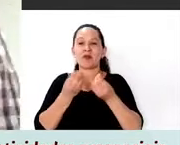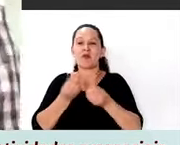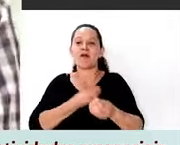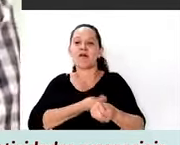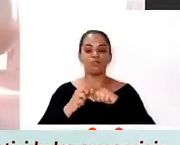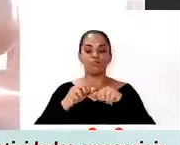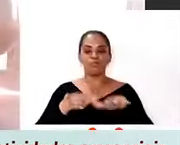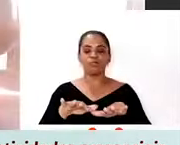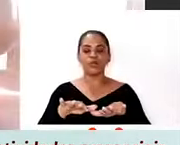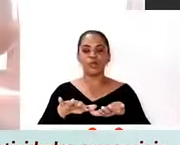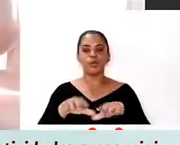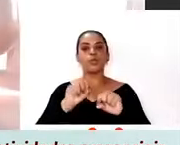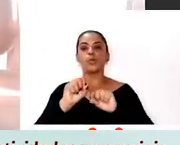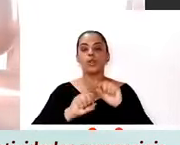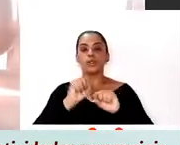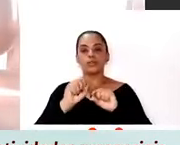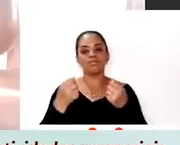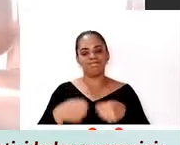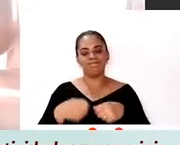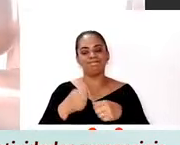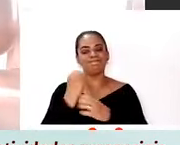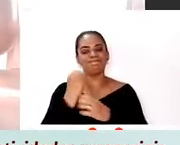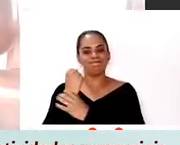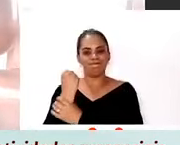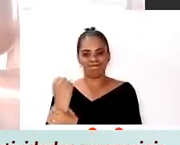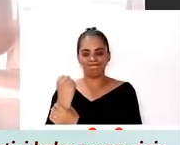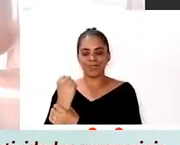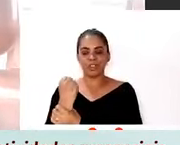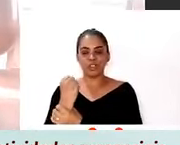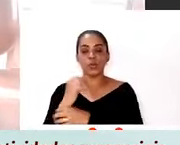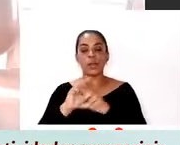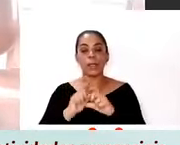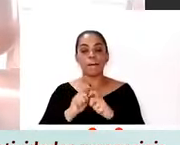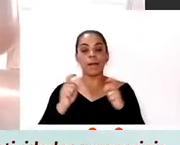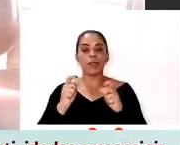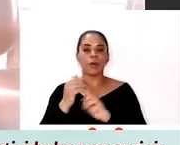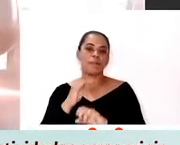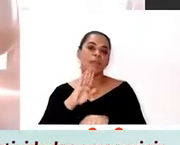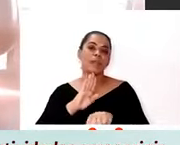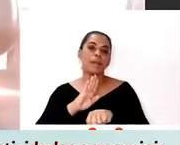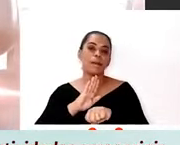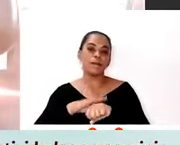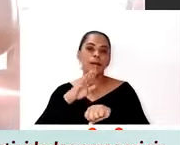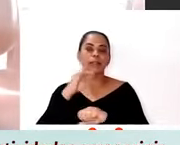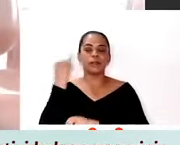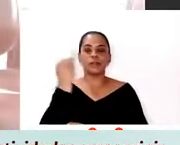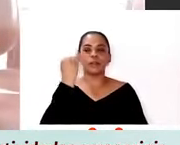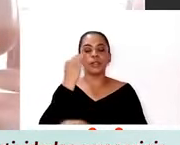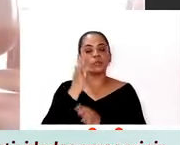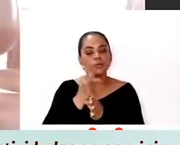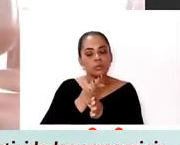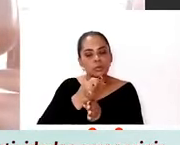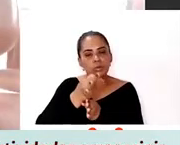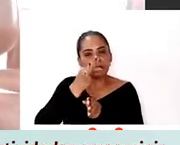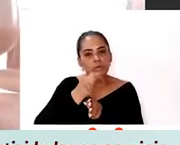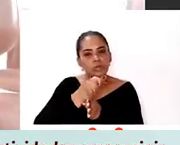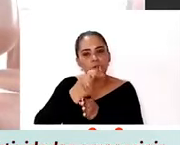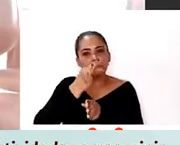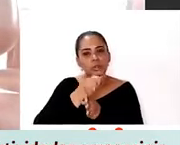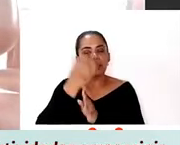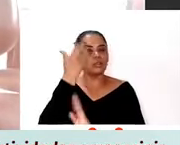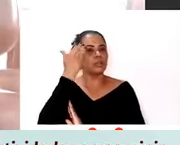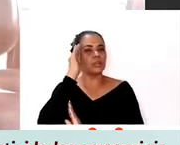mais importante. A gente precisa garantir o que é maior. O Conselho Tutelar, ele